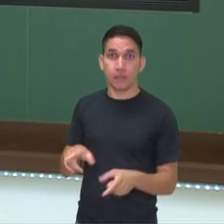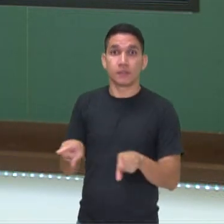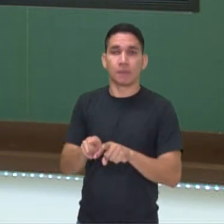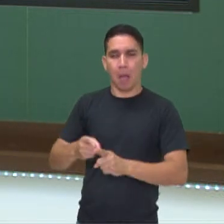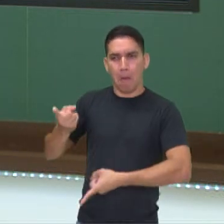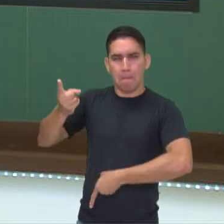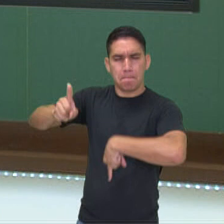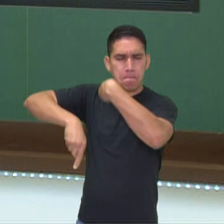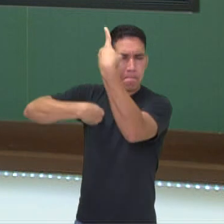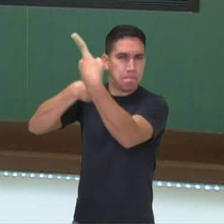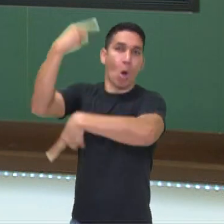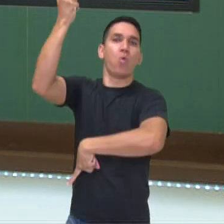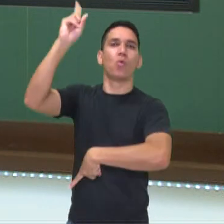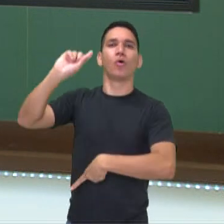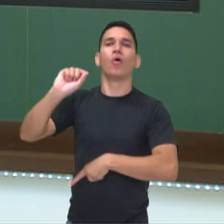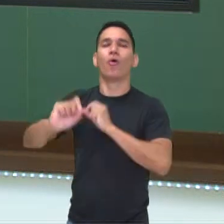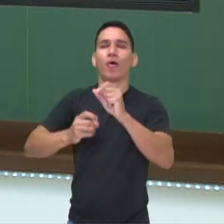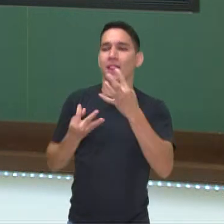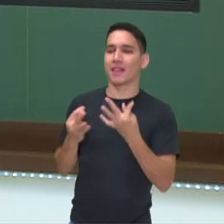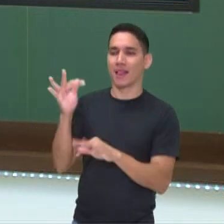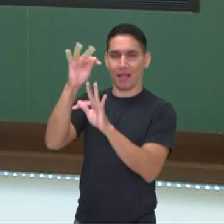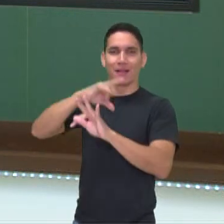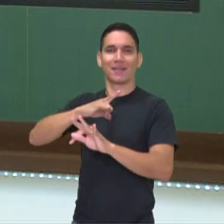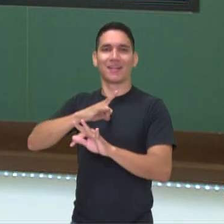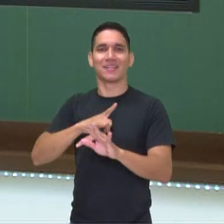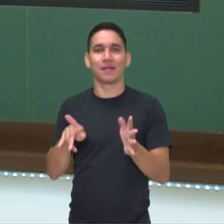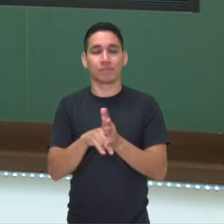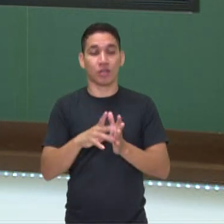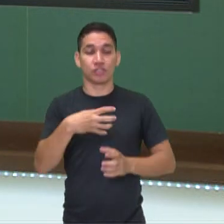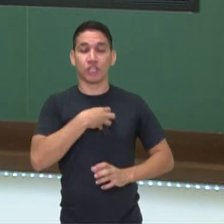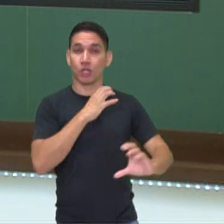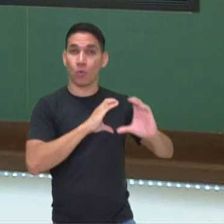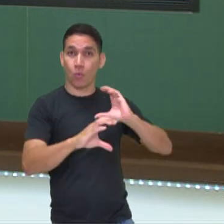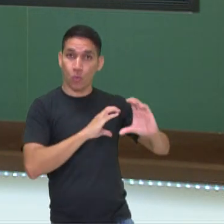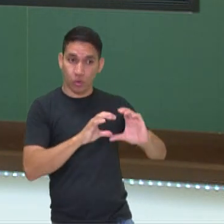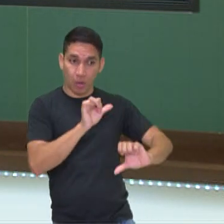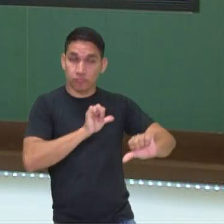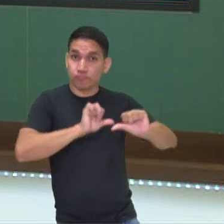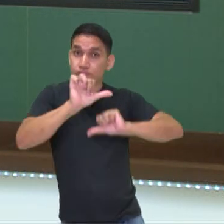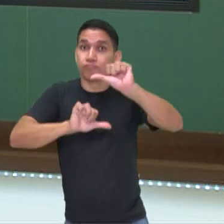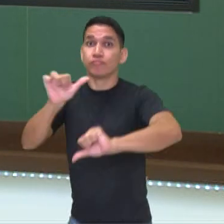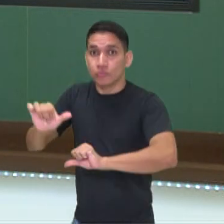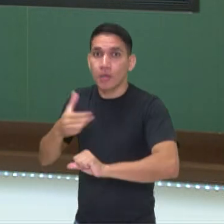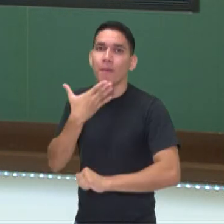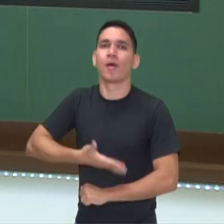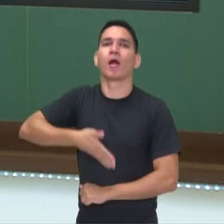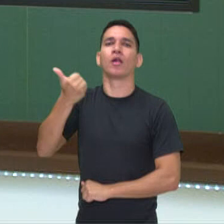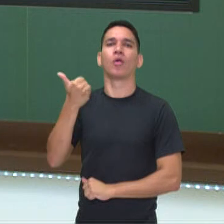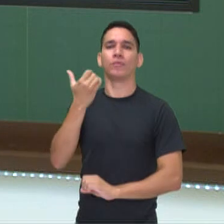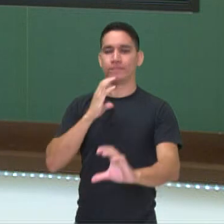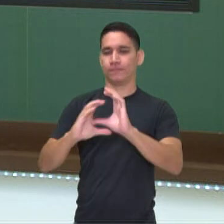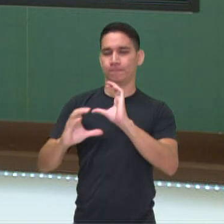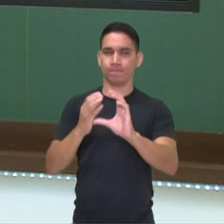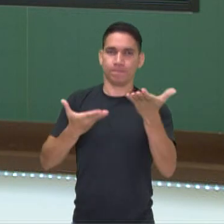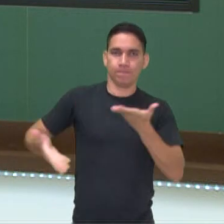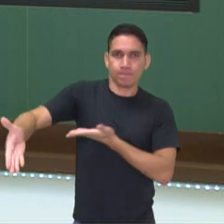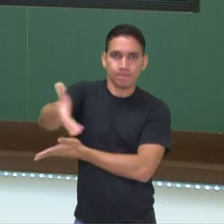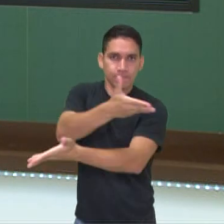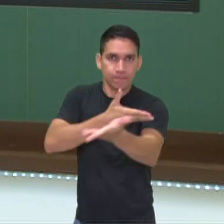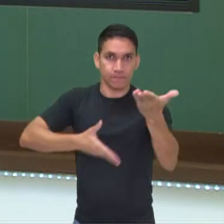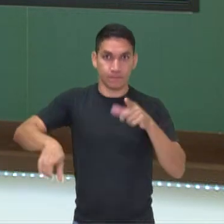avanços tecnológicos que ocorreram nesses meios de comunicação também possibilitam uma melhor comunicação e uma